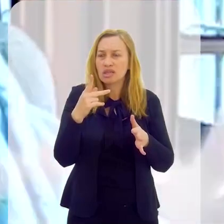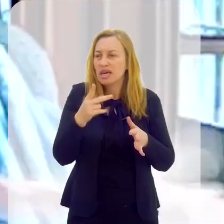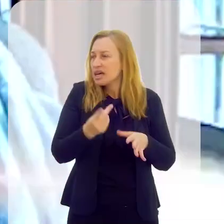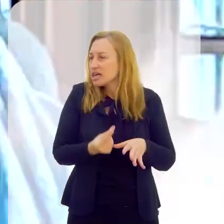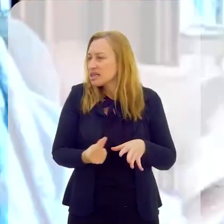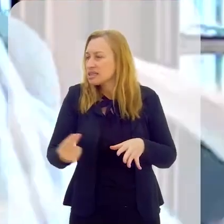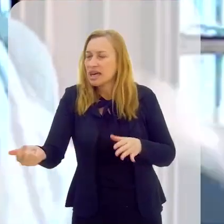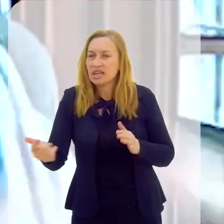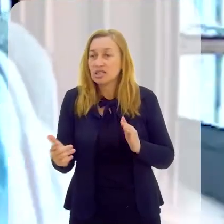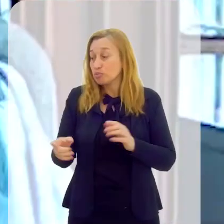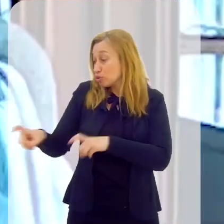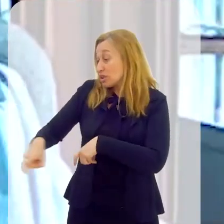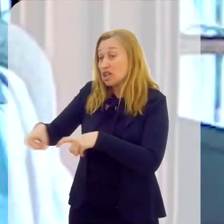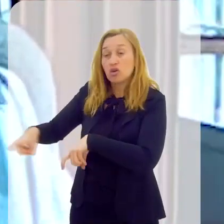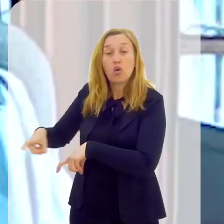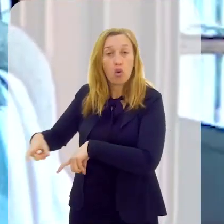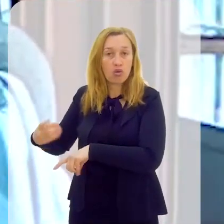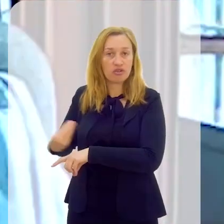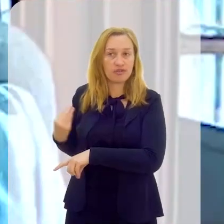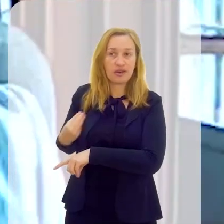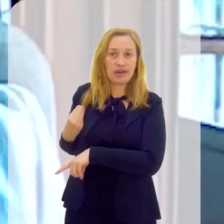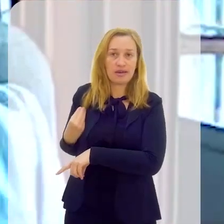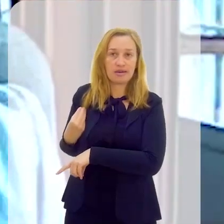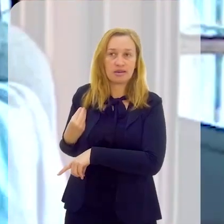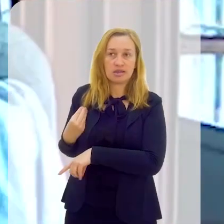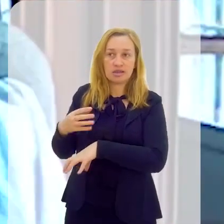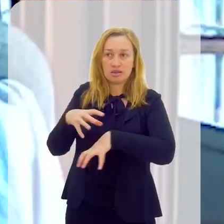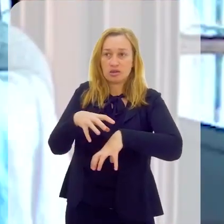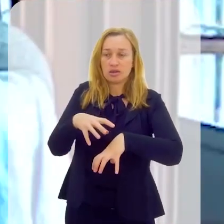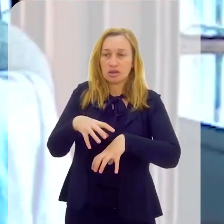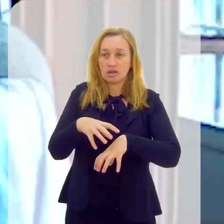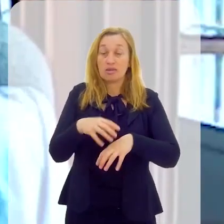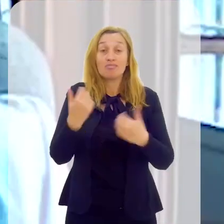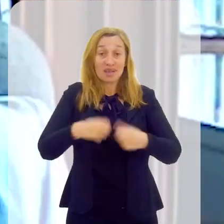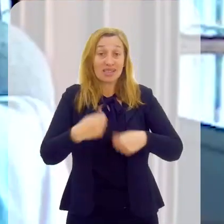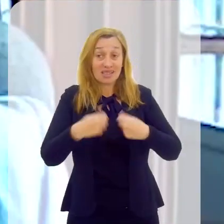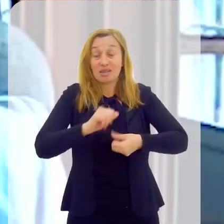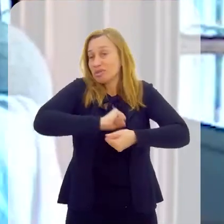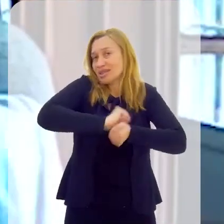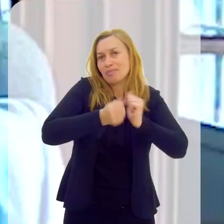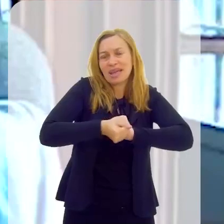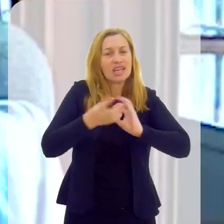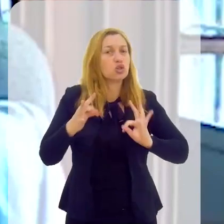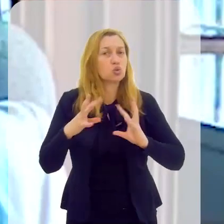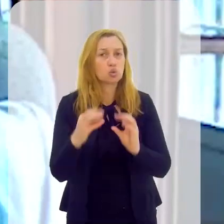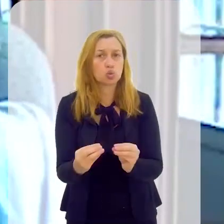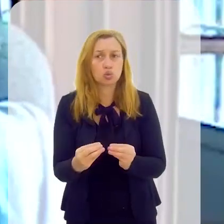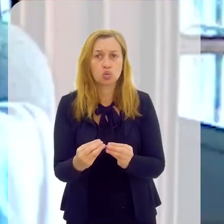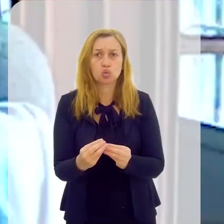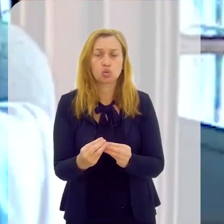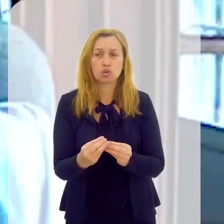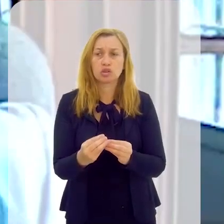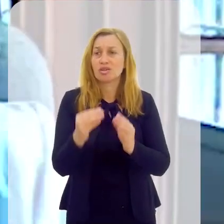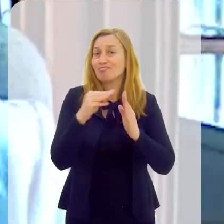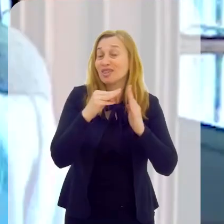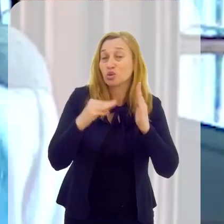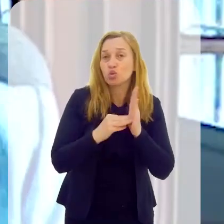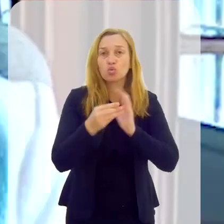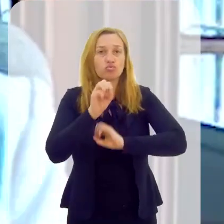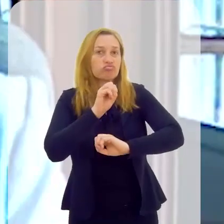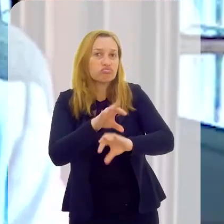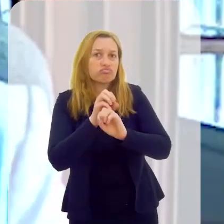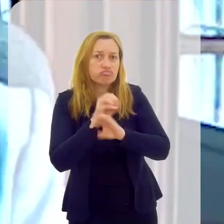foi para o interior das suas casas, né? E aí nós tivemos que nos reinventar do ponto de vista